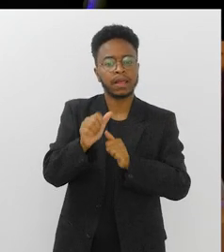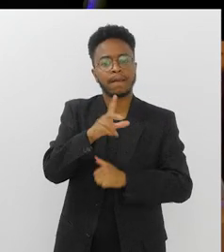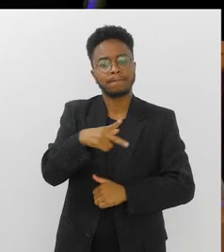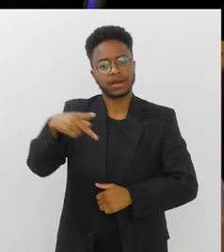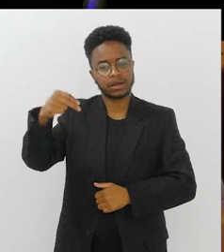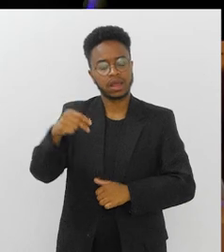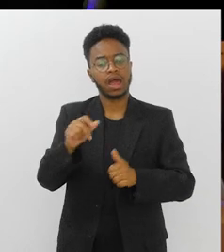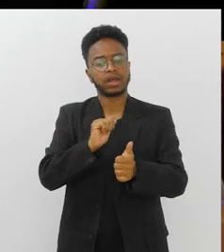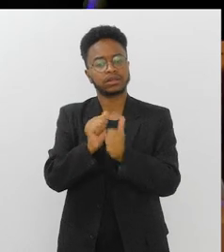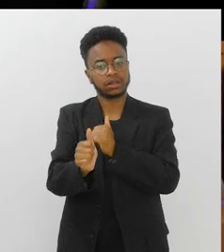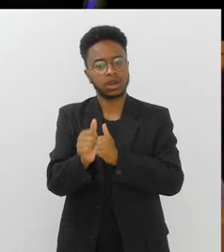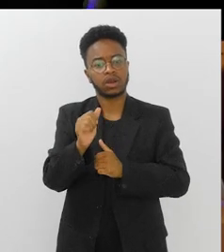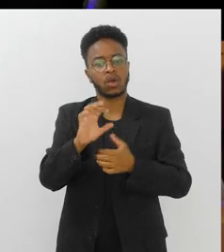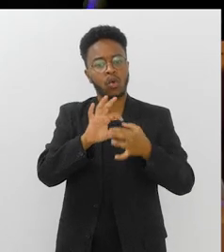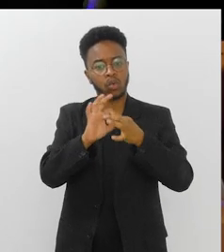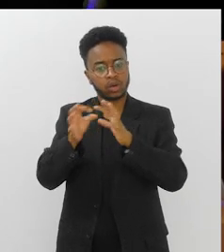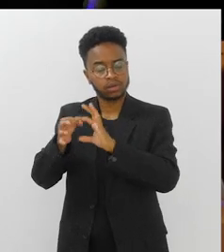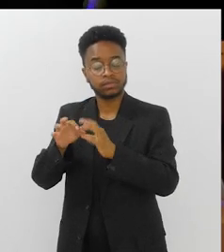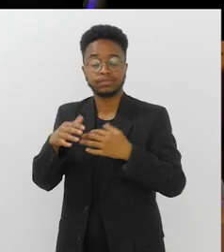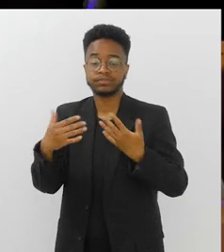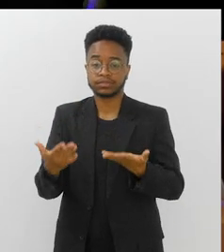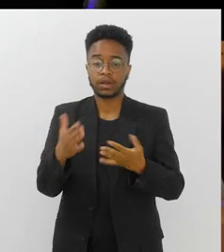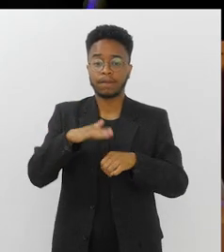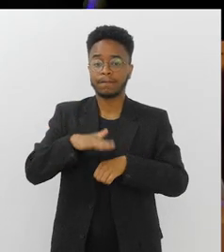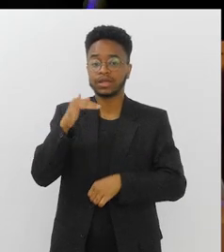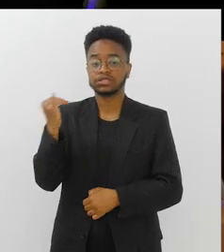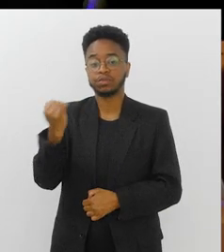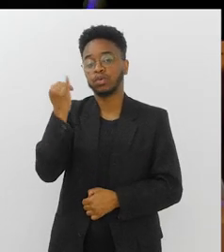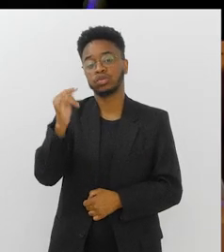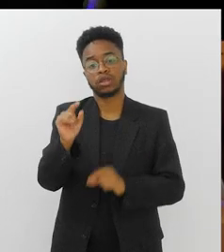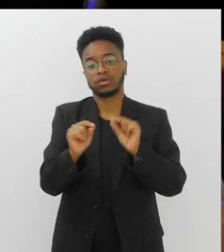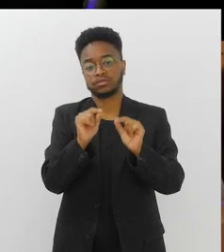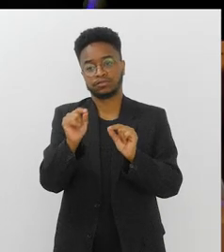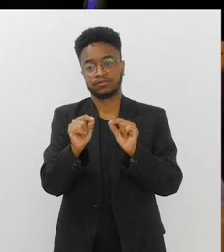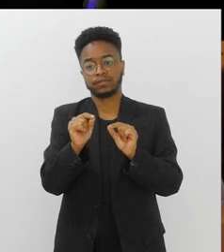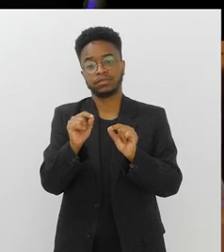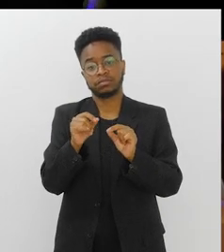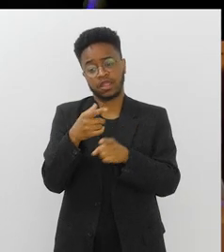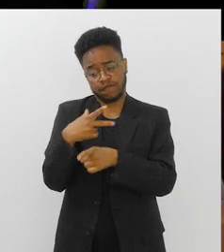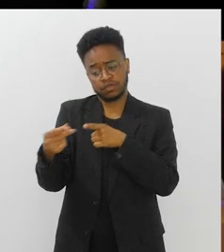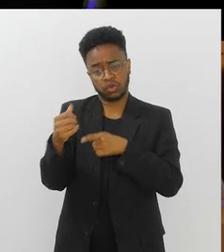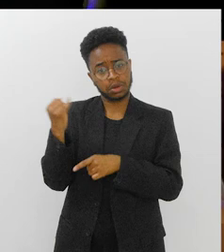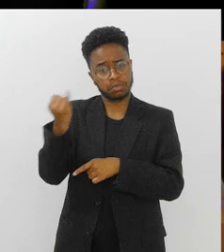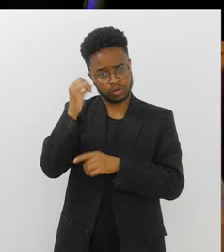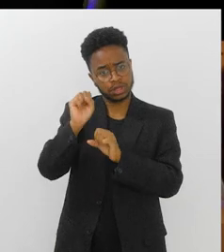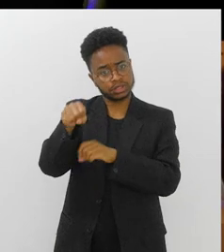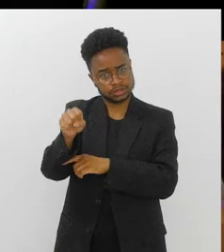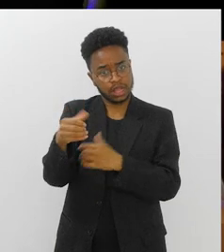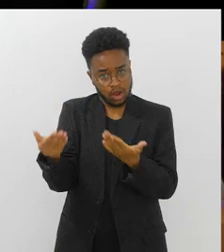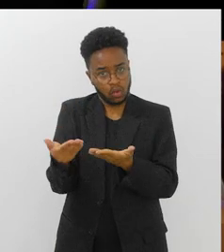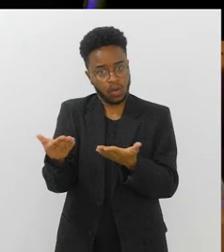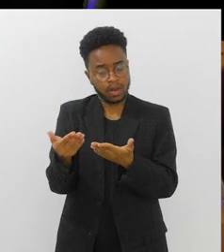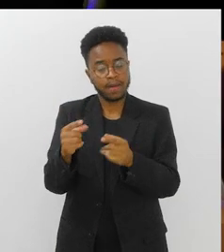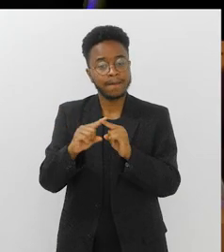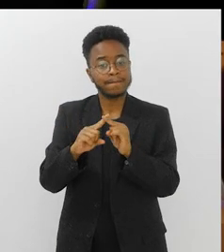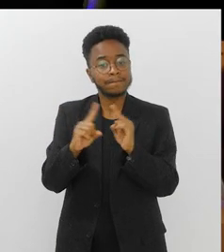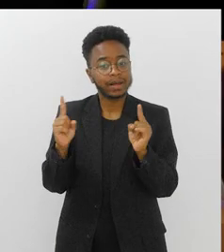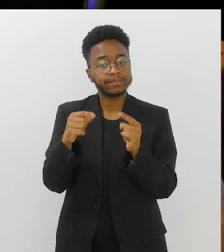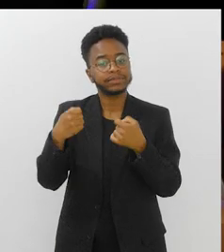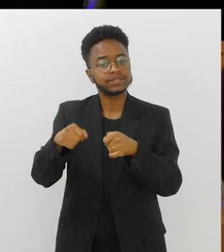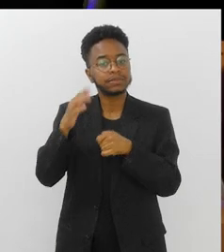atletas olímpicos Então acho que eh mais importante para esse pessoal aí eh as conquistas são importantíssimas agora mas